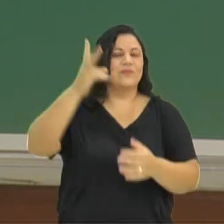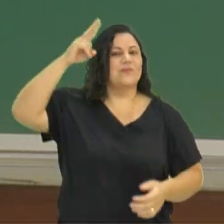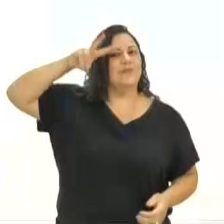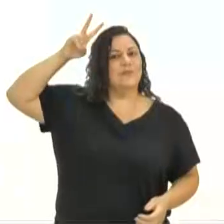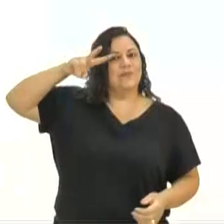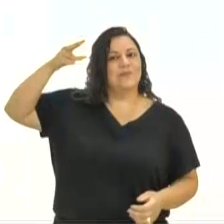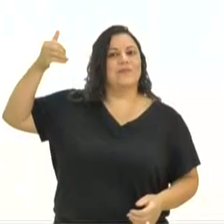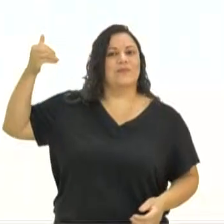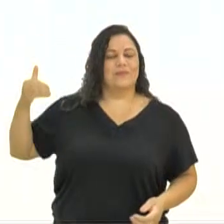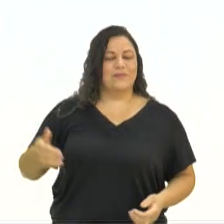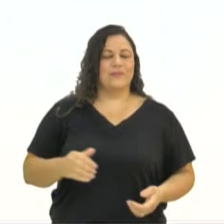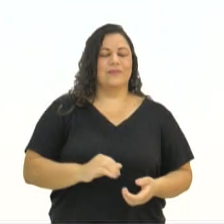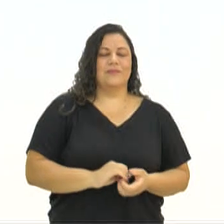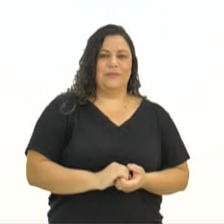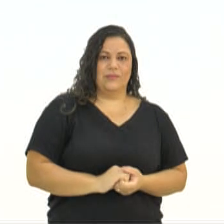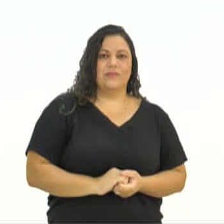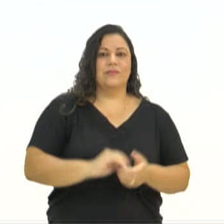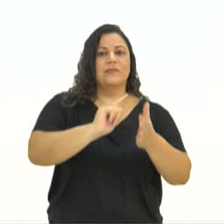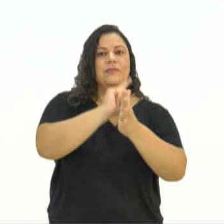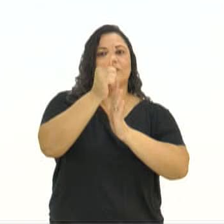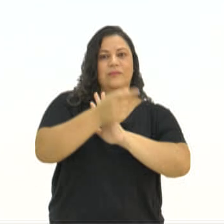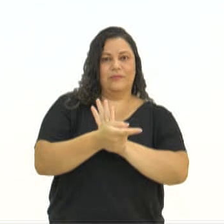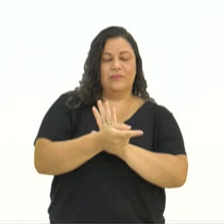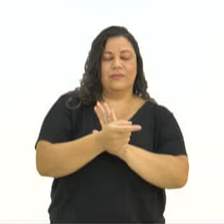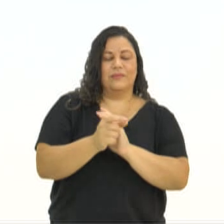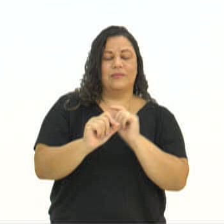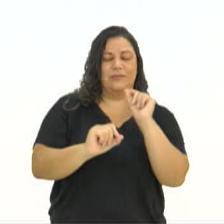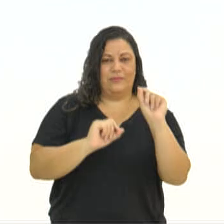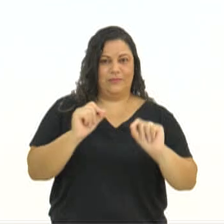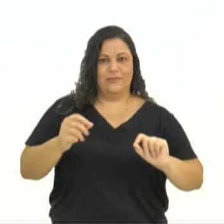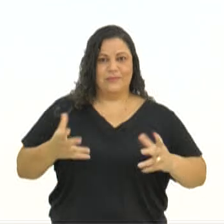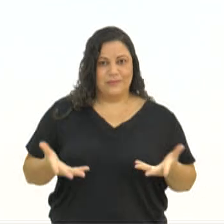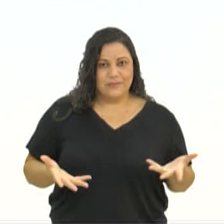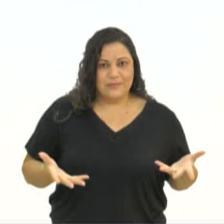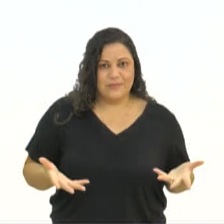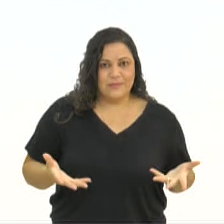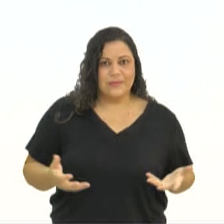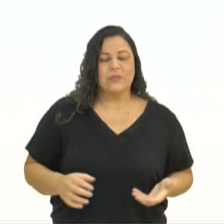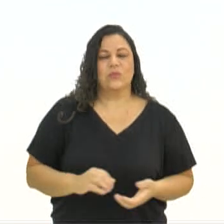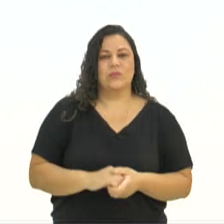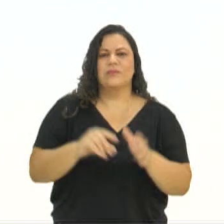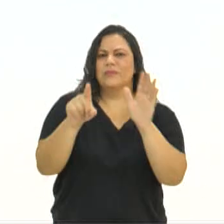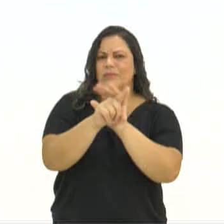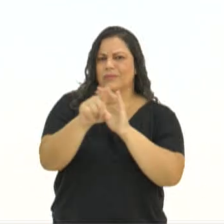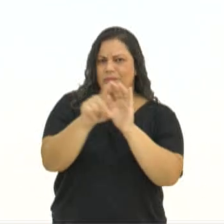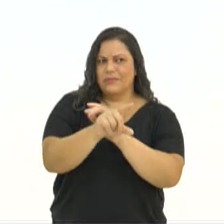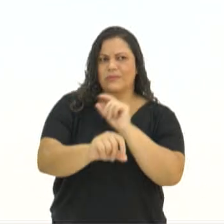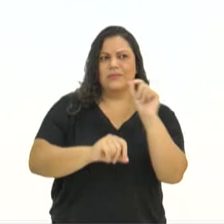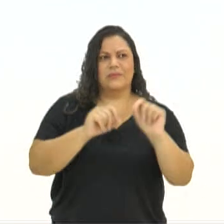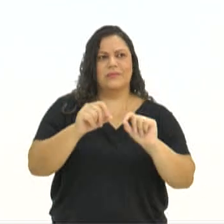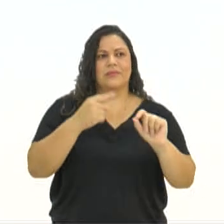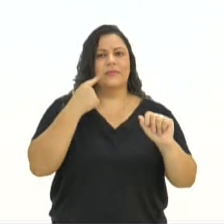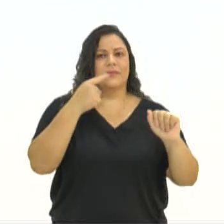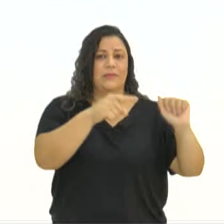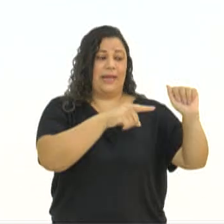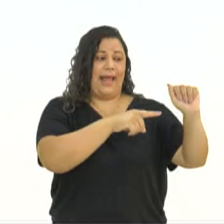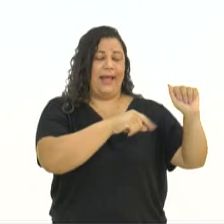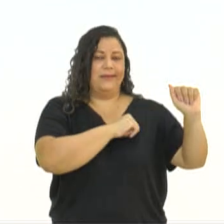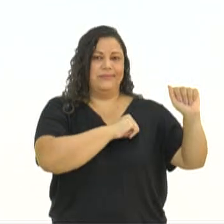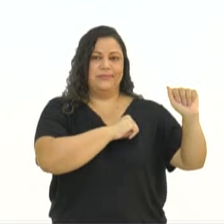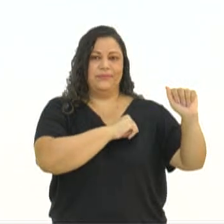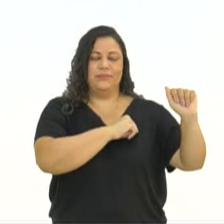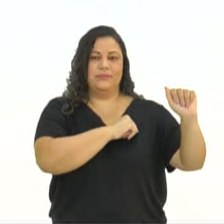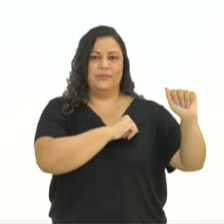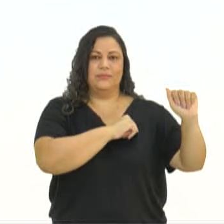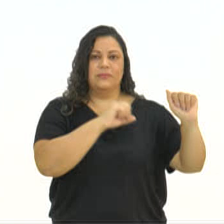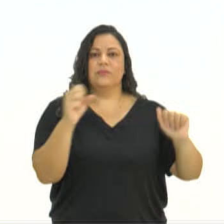pouquinho. O gênero textual sinopsis serve para? Então essa é a nossa primeira questão. Será que é a letra A, contar